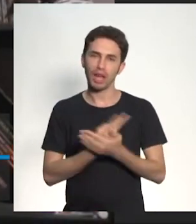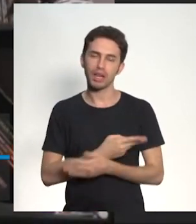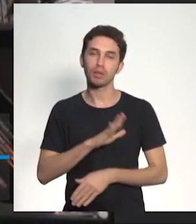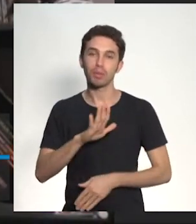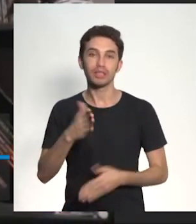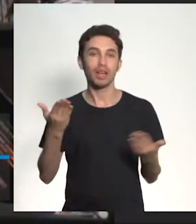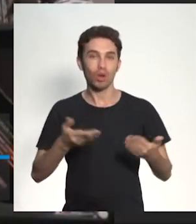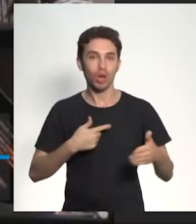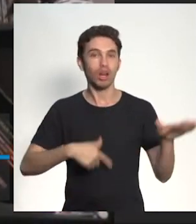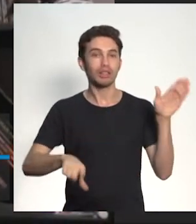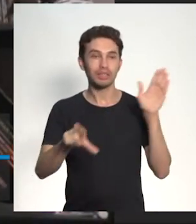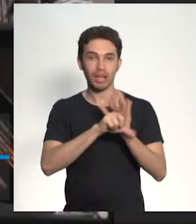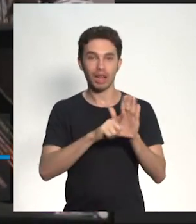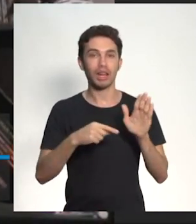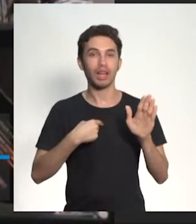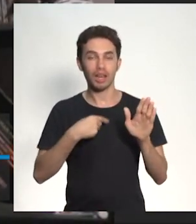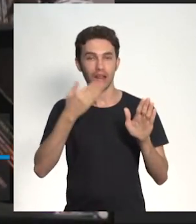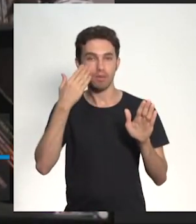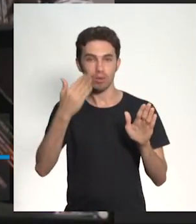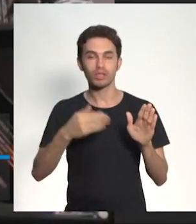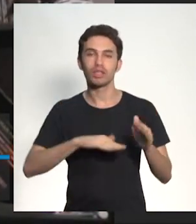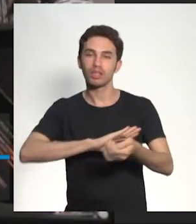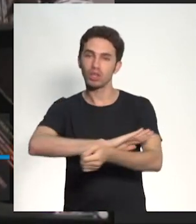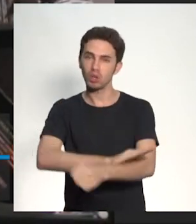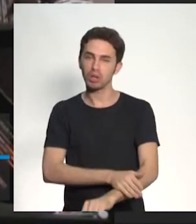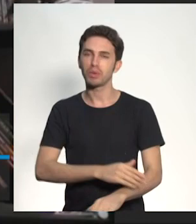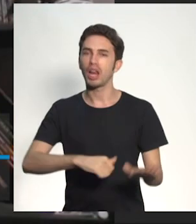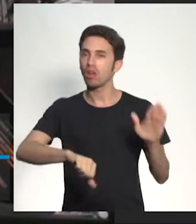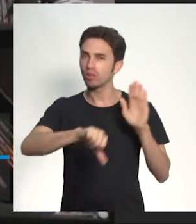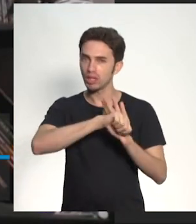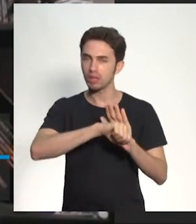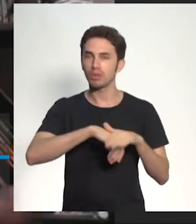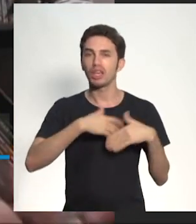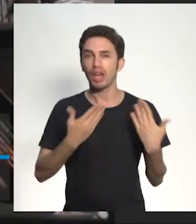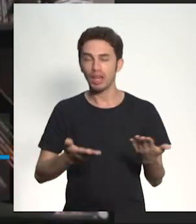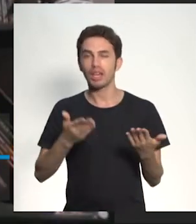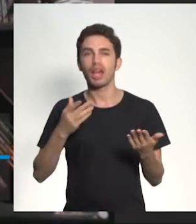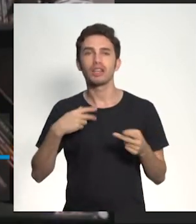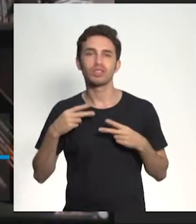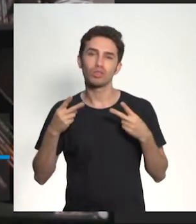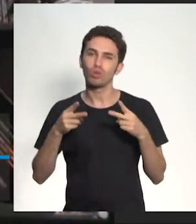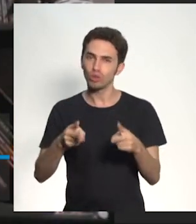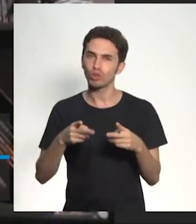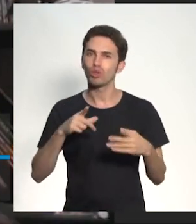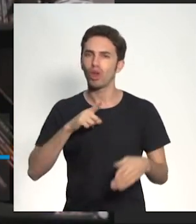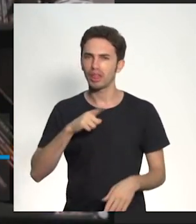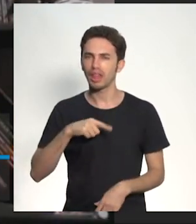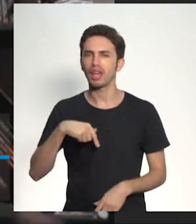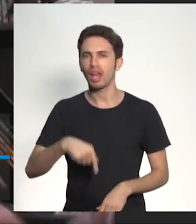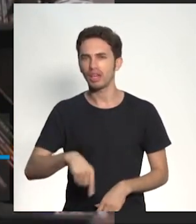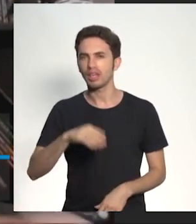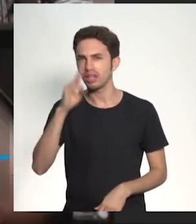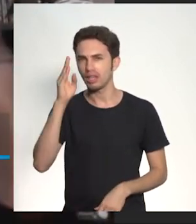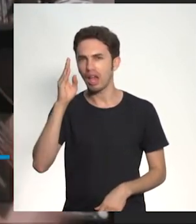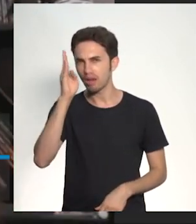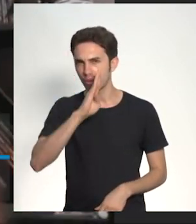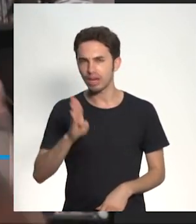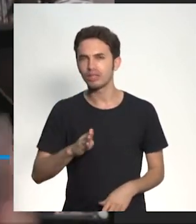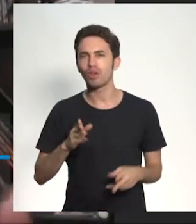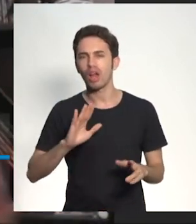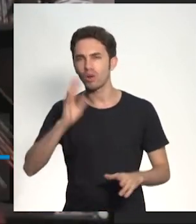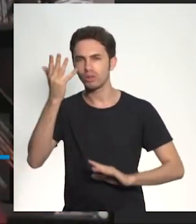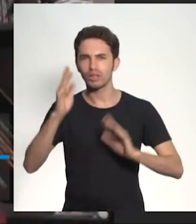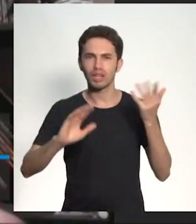que prevê aí que o racismo é crime, e ainda assim a gente vê muitos casos de racismo, né, acontecendo, se mantendo aí na